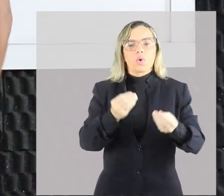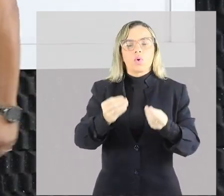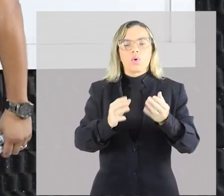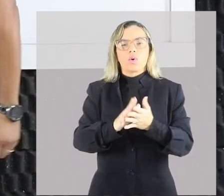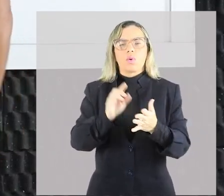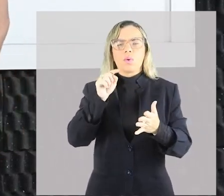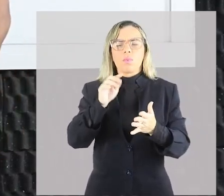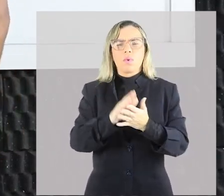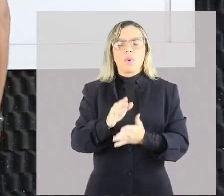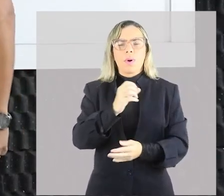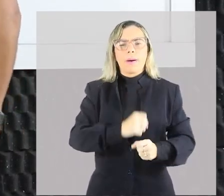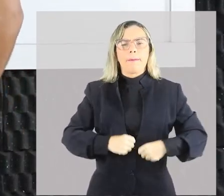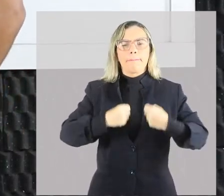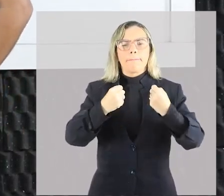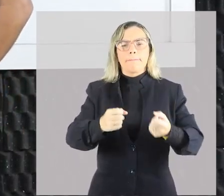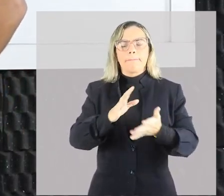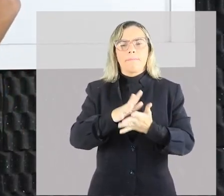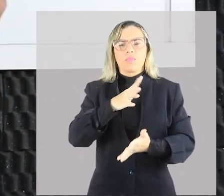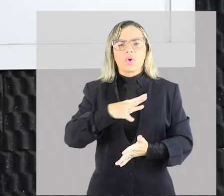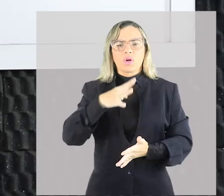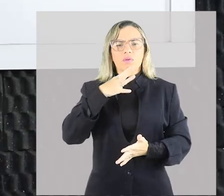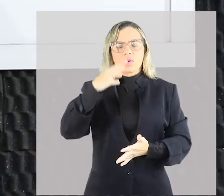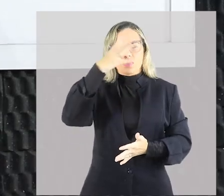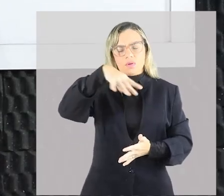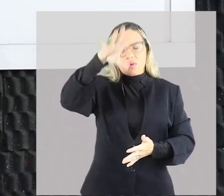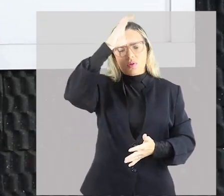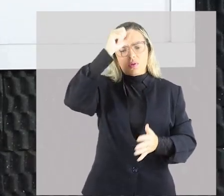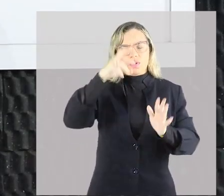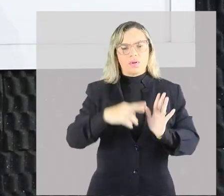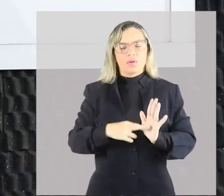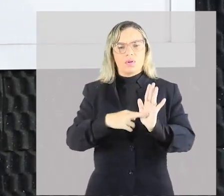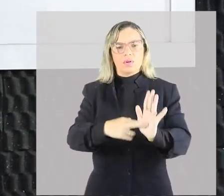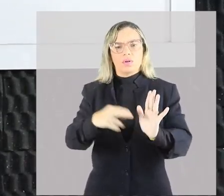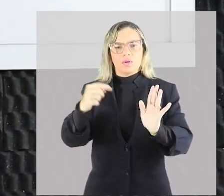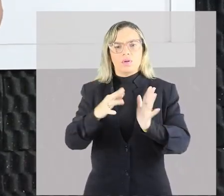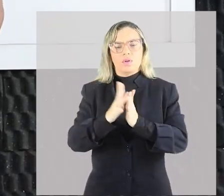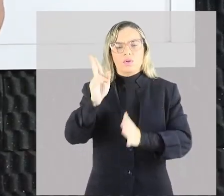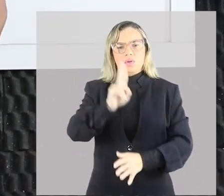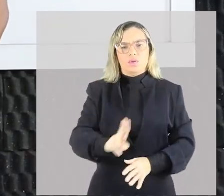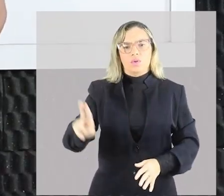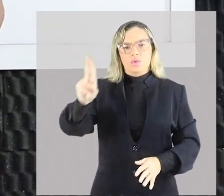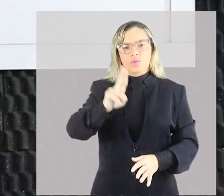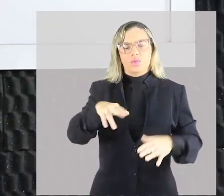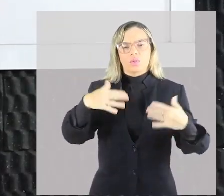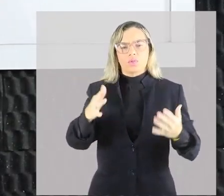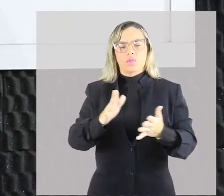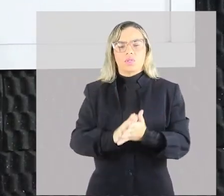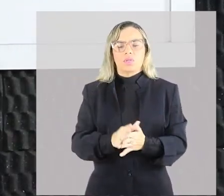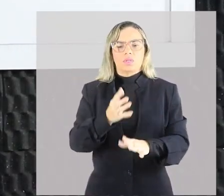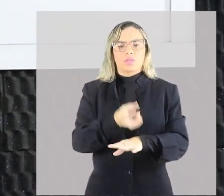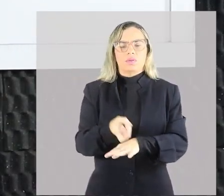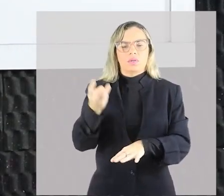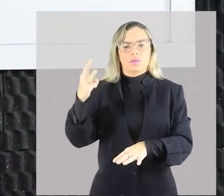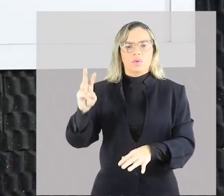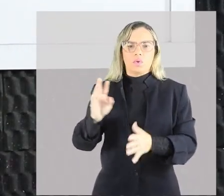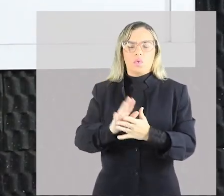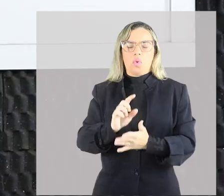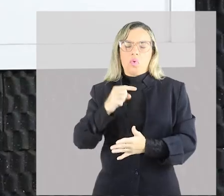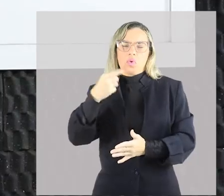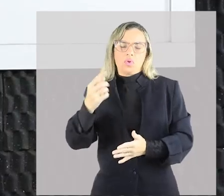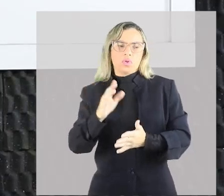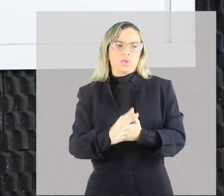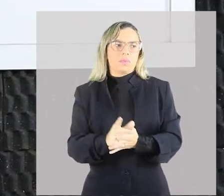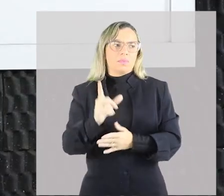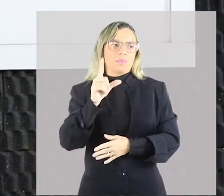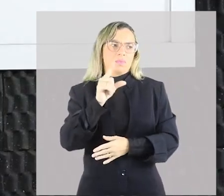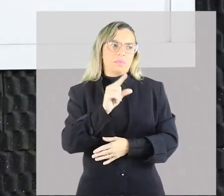reconhecer as representações que existem, alguns mais utilizados na matemática, outros menos utilizados, né? Aqui, por exemplo, uma forma